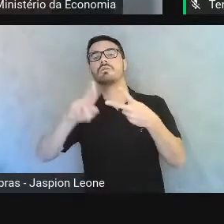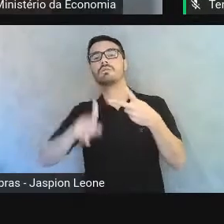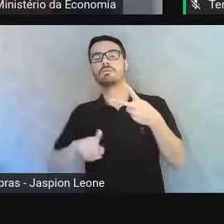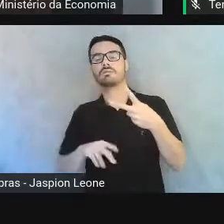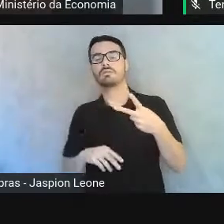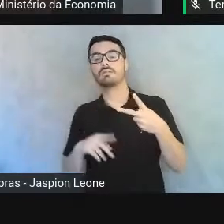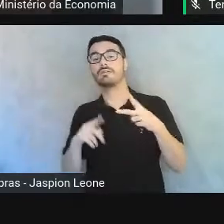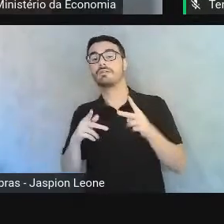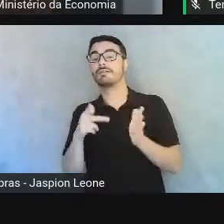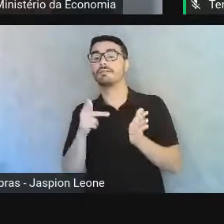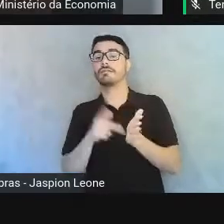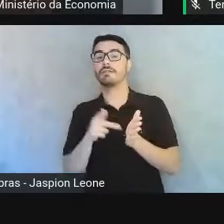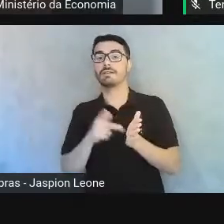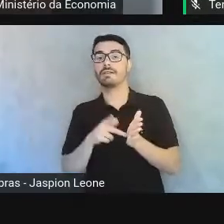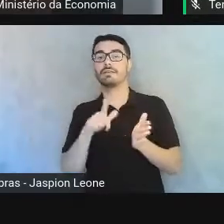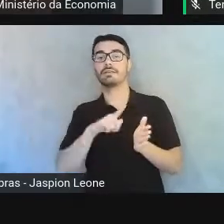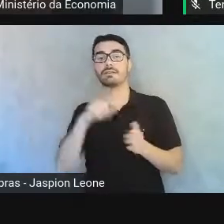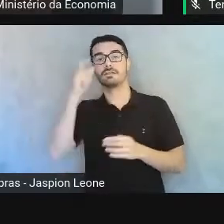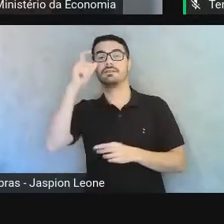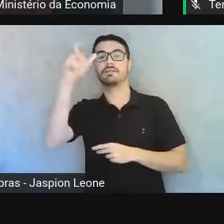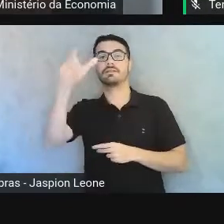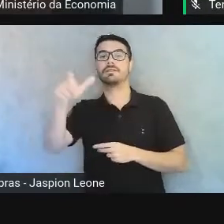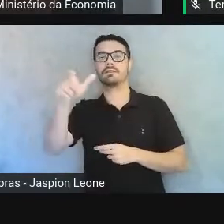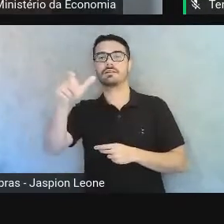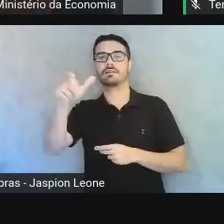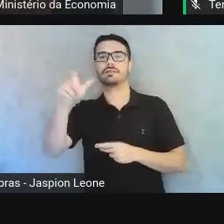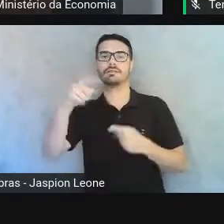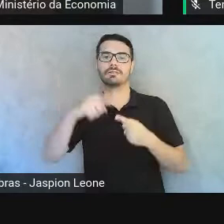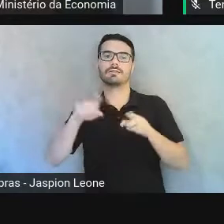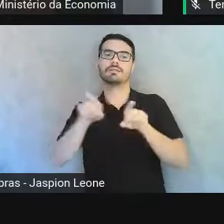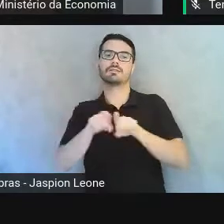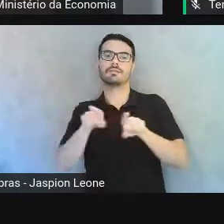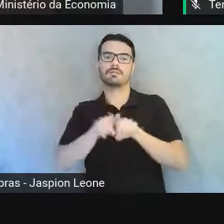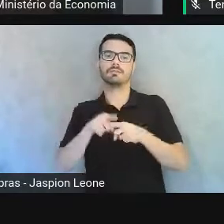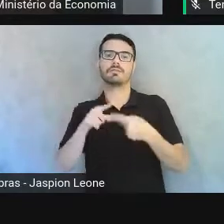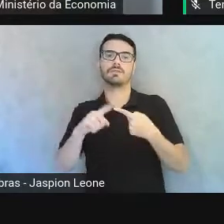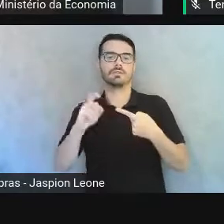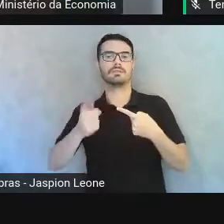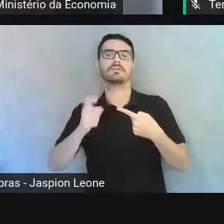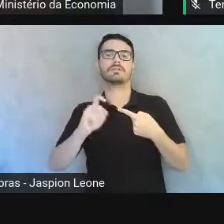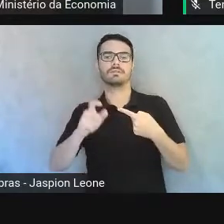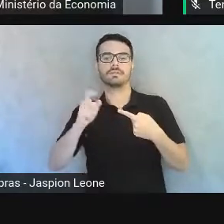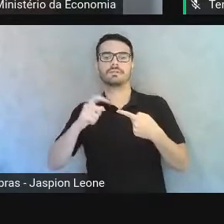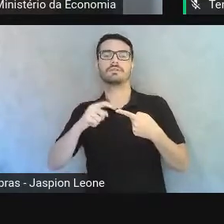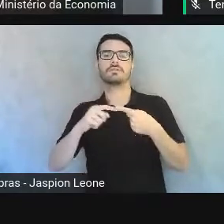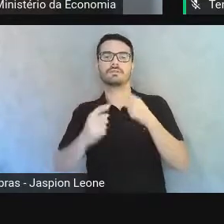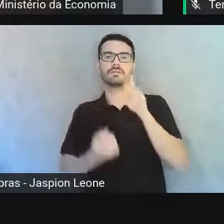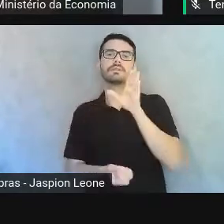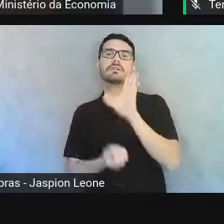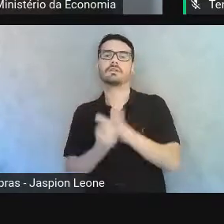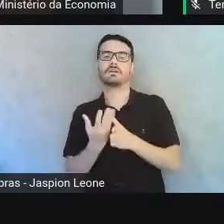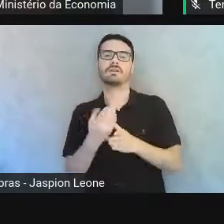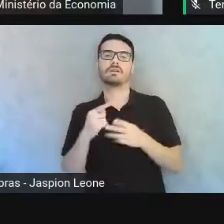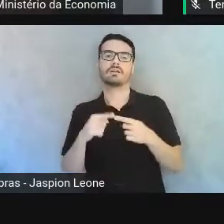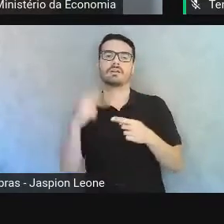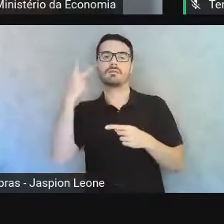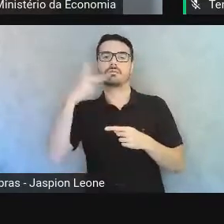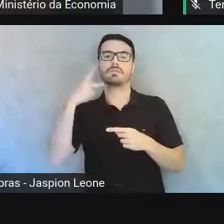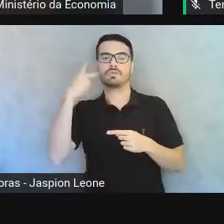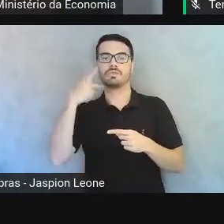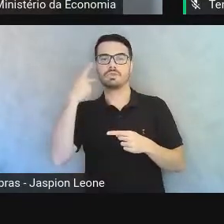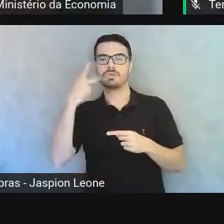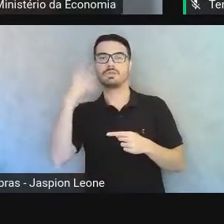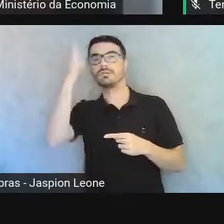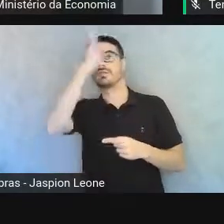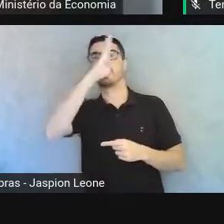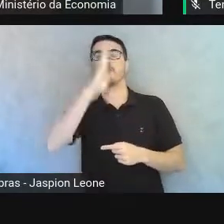Na verdade, há um interesse eleitoral também do executivo de criar políticas de âmbito nacional